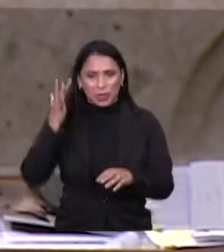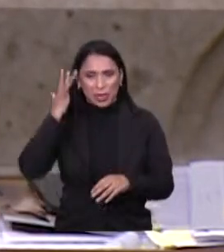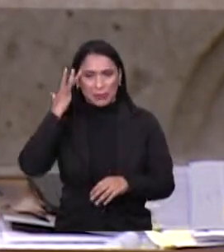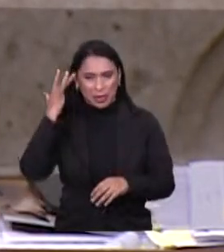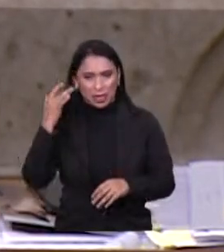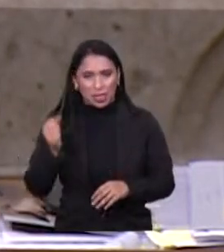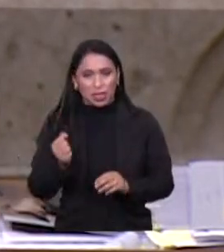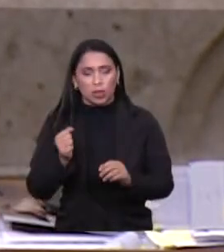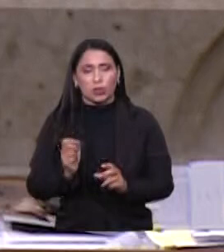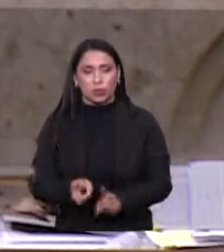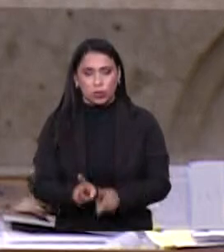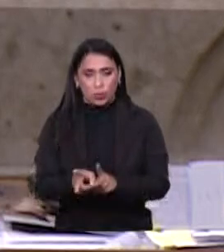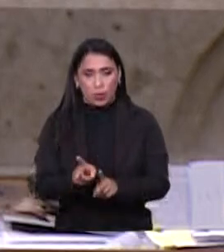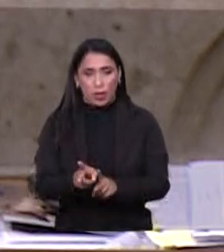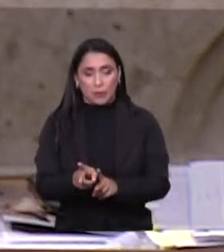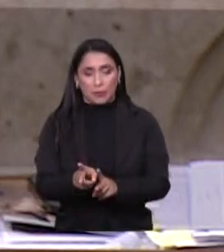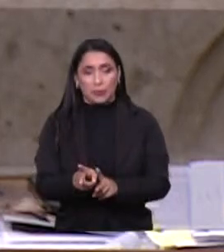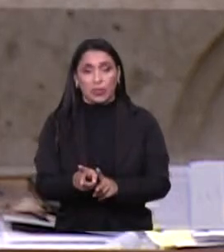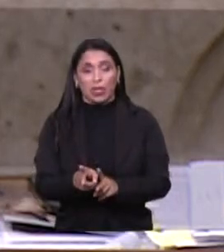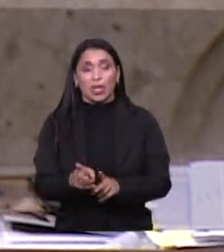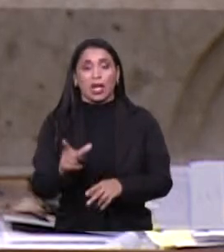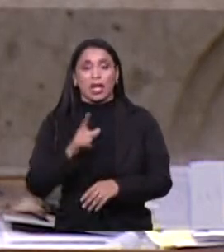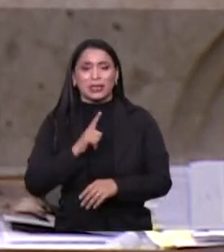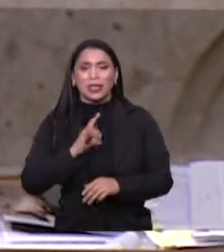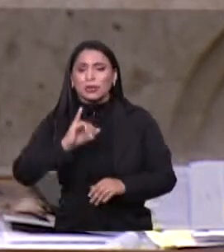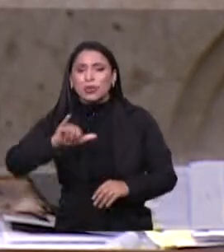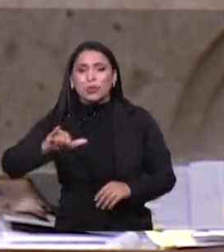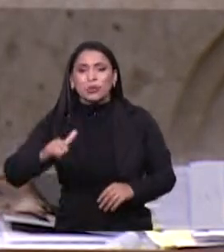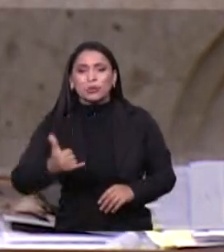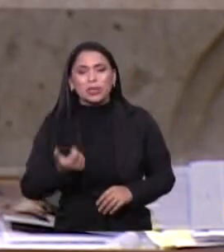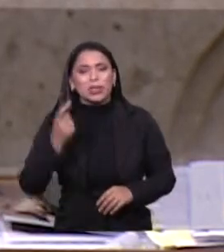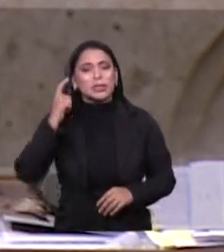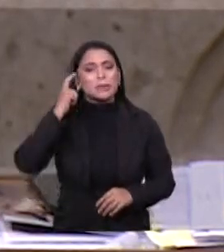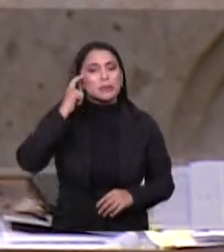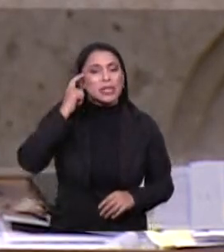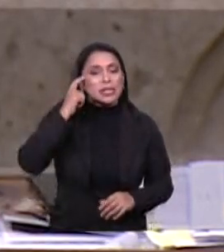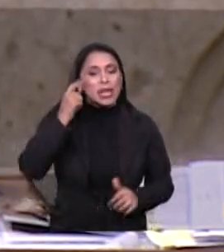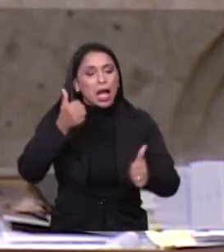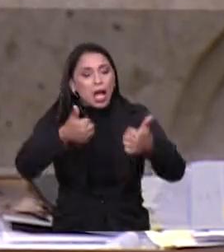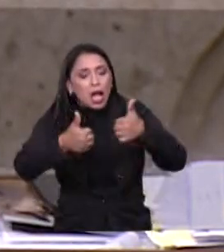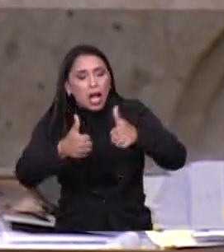debate amanhã e aí teremos nós oportunidade de repensar